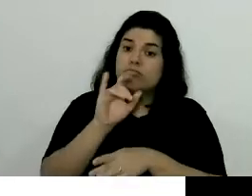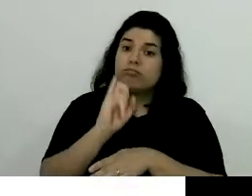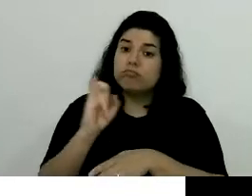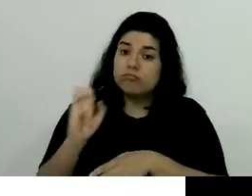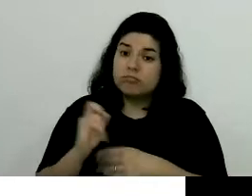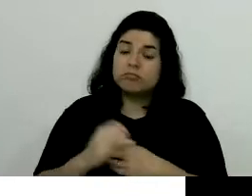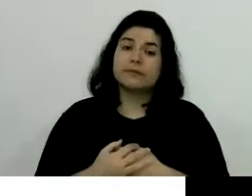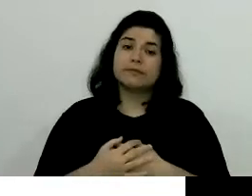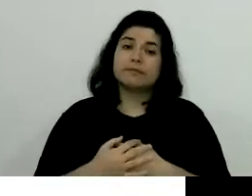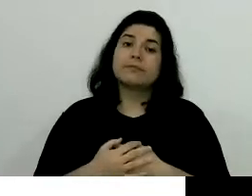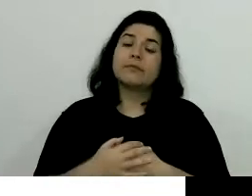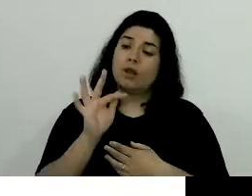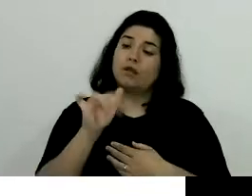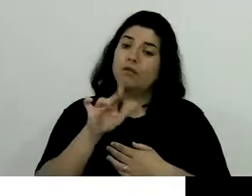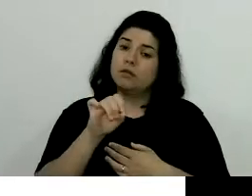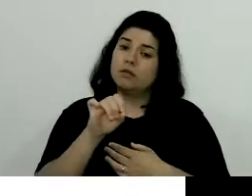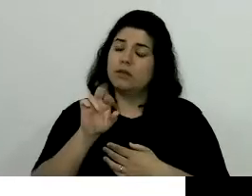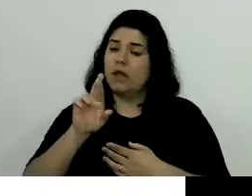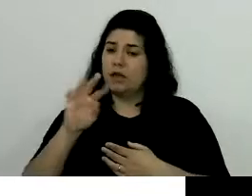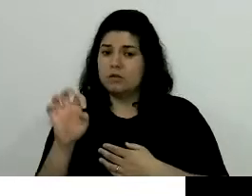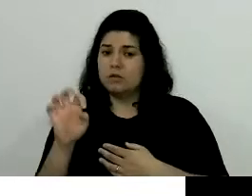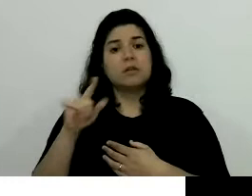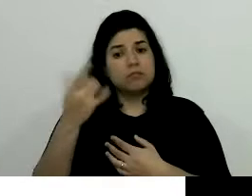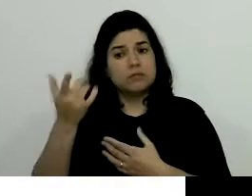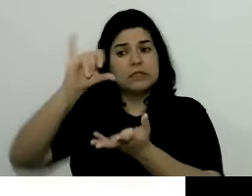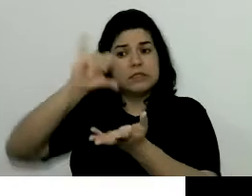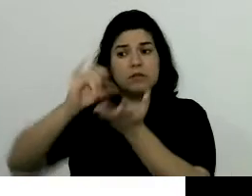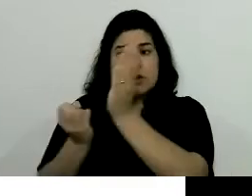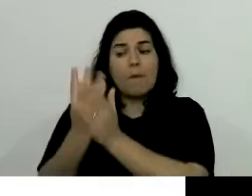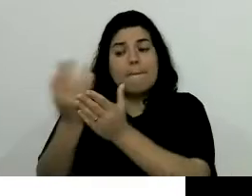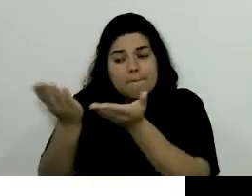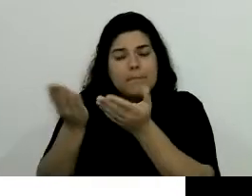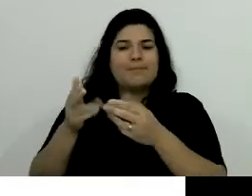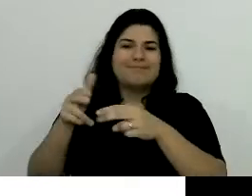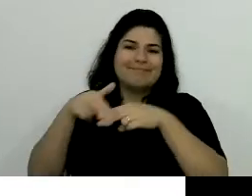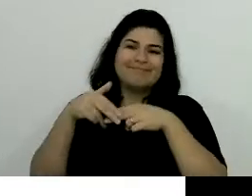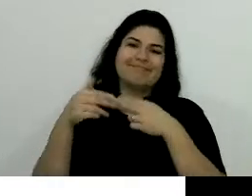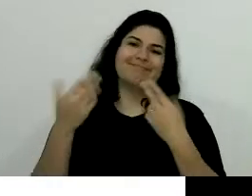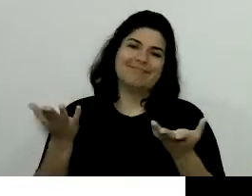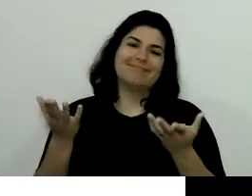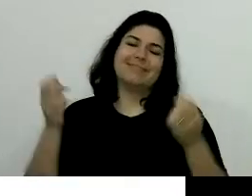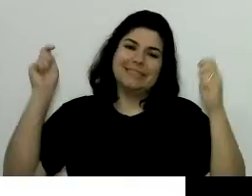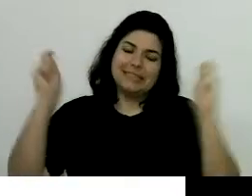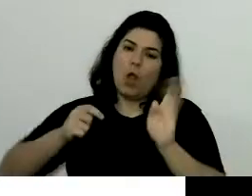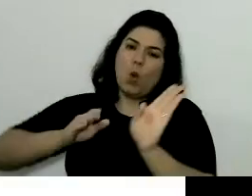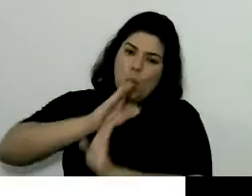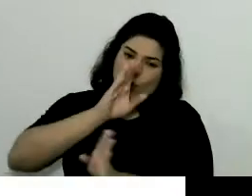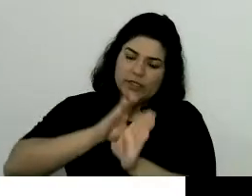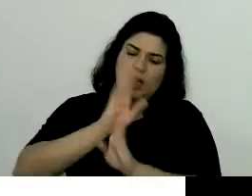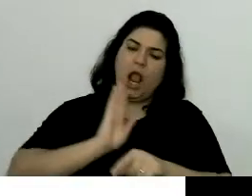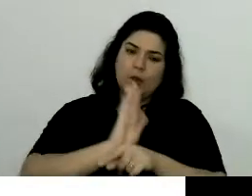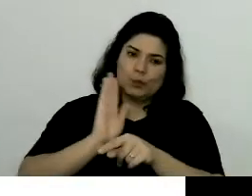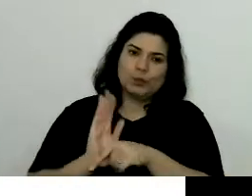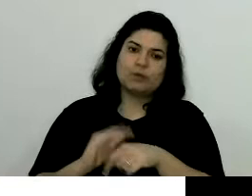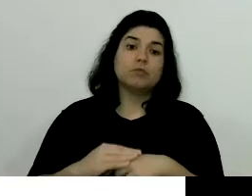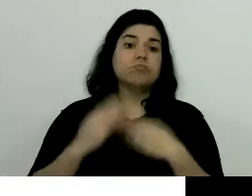a FUNARTE, o Centro de Preservação, havia nascido, né? Para justamente dar esse tipo de orientação. E a partir